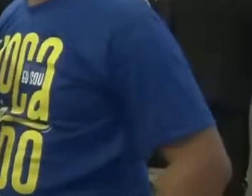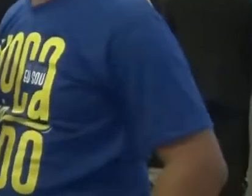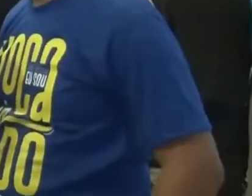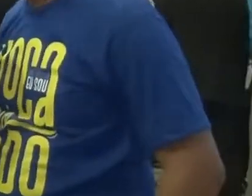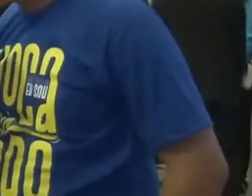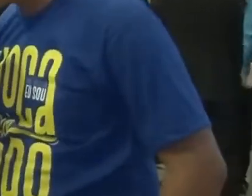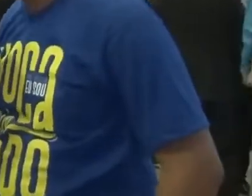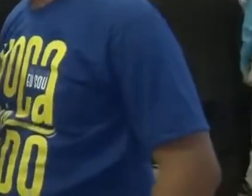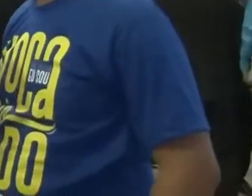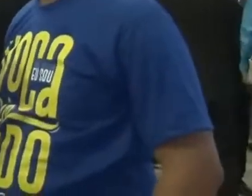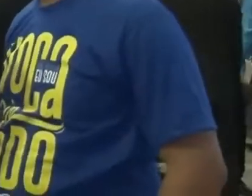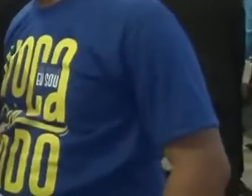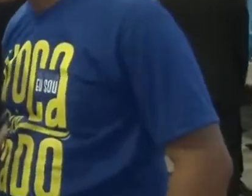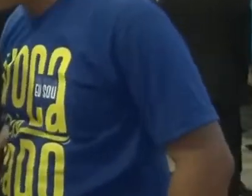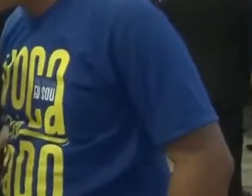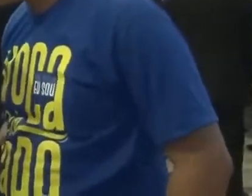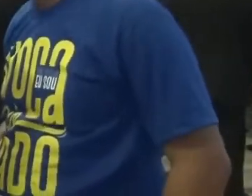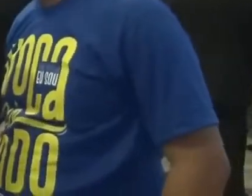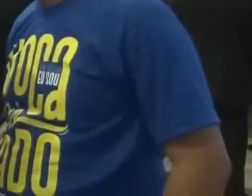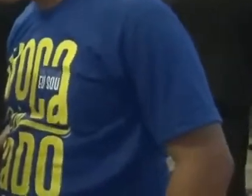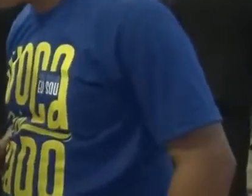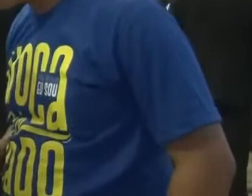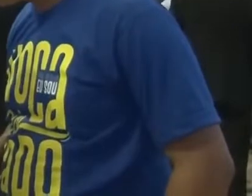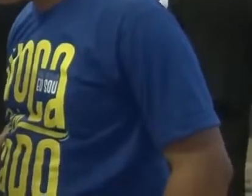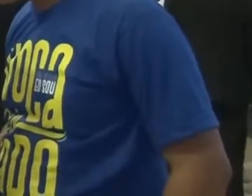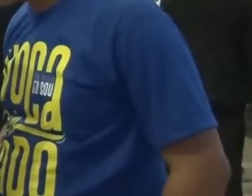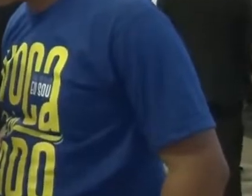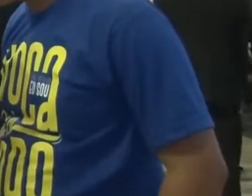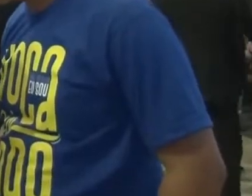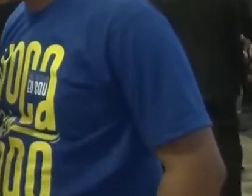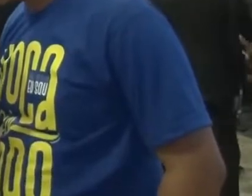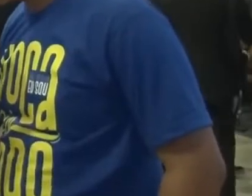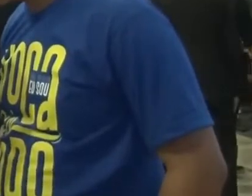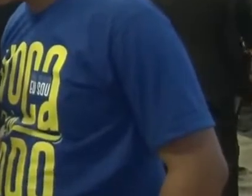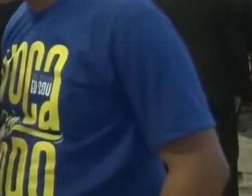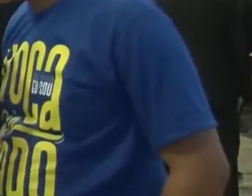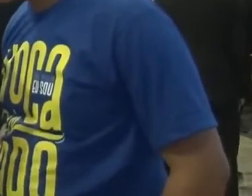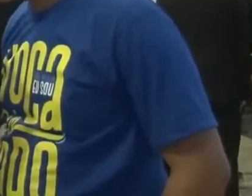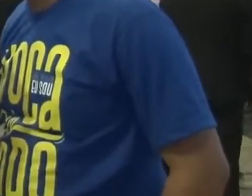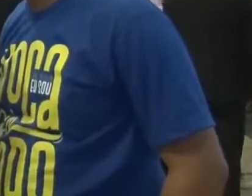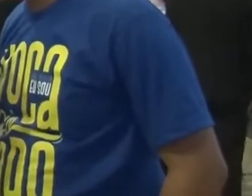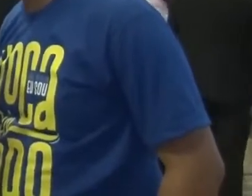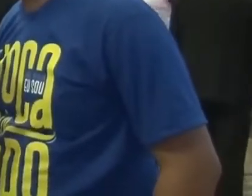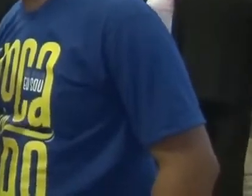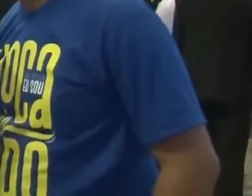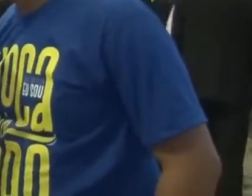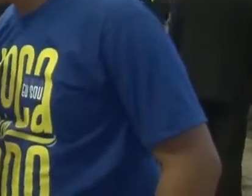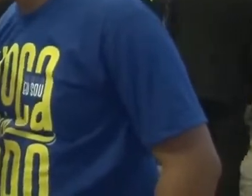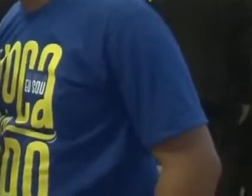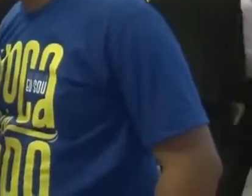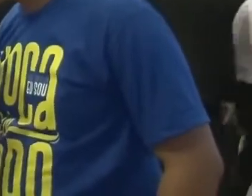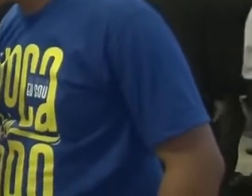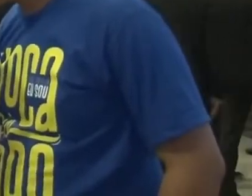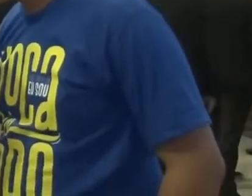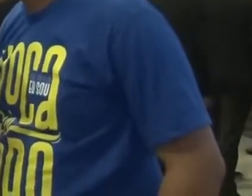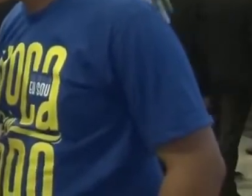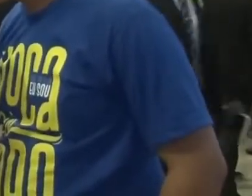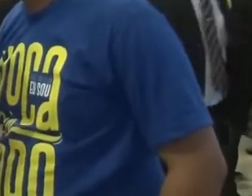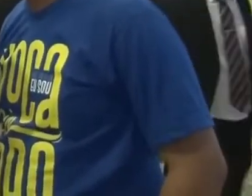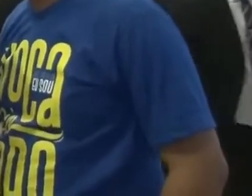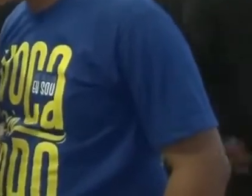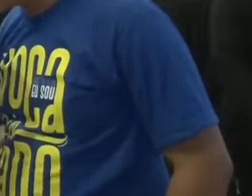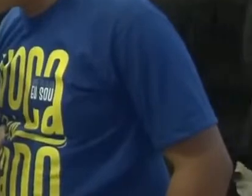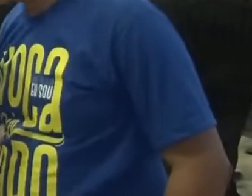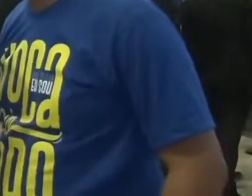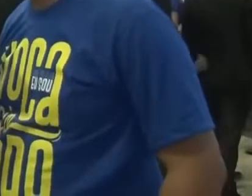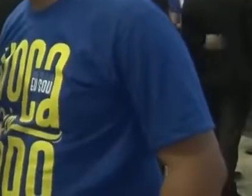geral, que está tão dominada pelo hedonismo, pelos prazeres. Com esses jovens vocacionados, não só a igreja vai ser melhorada, mas a sociedade vai ser melhorada. Nós